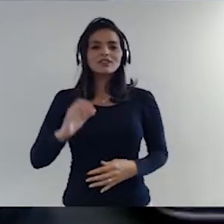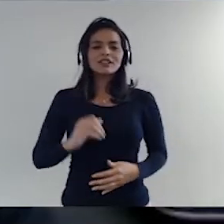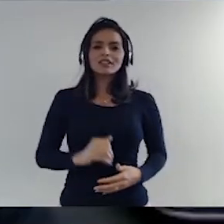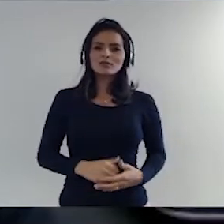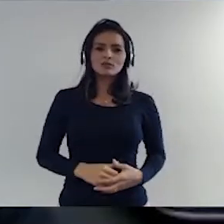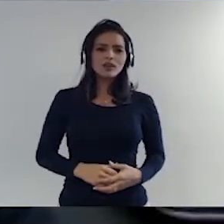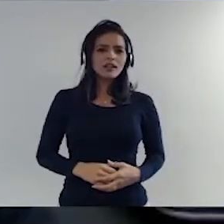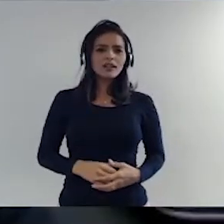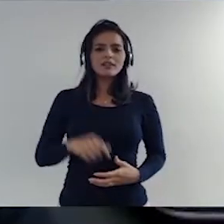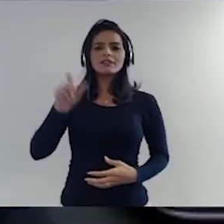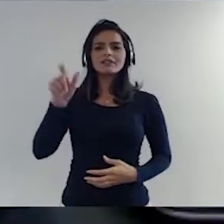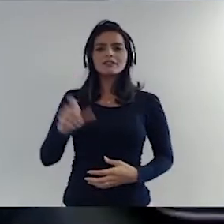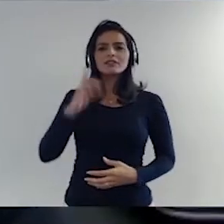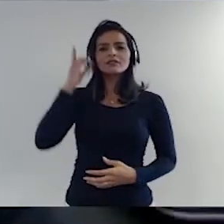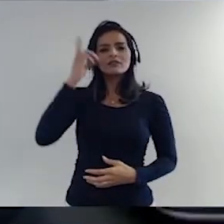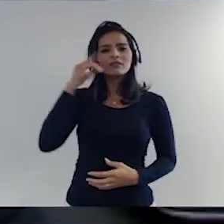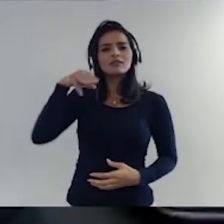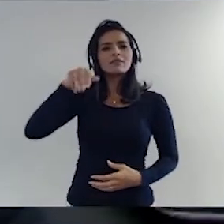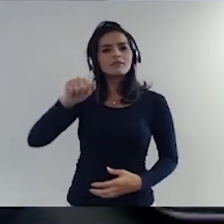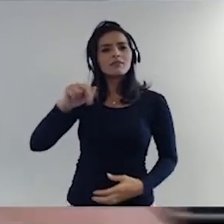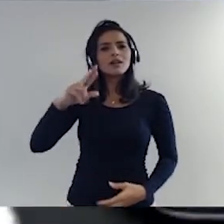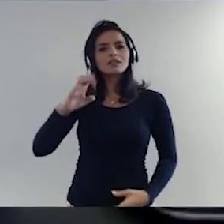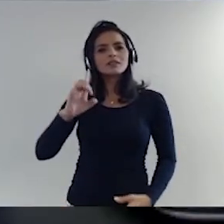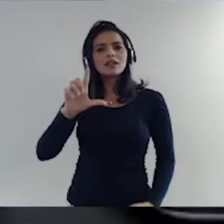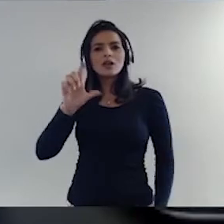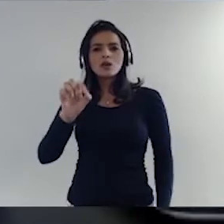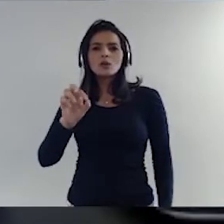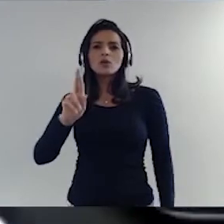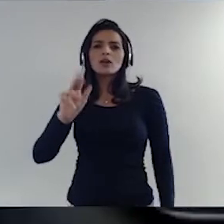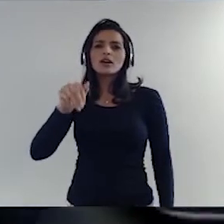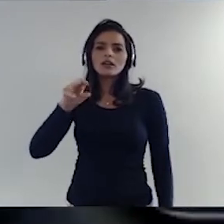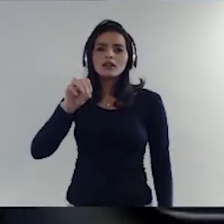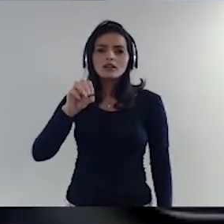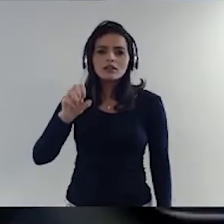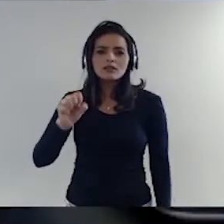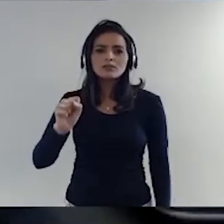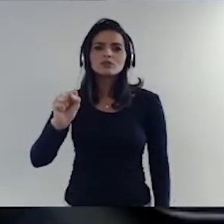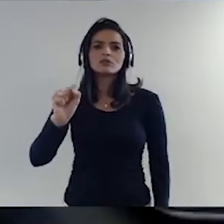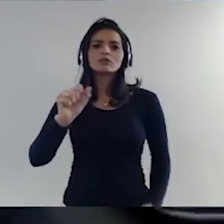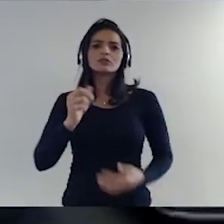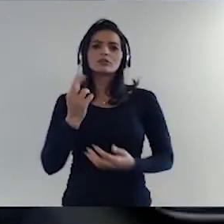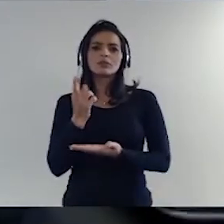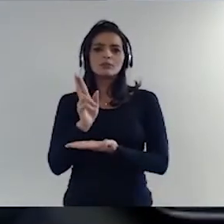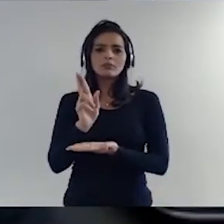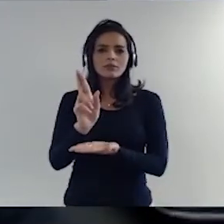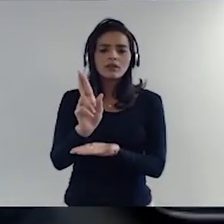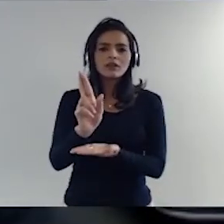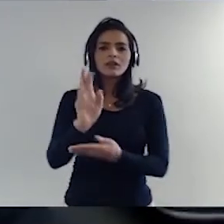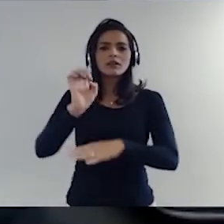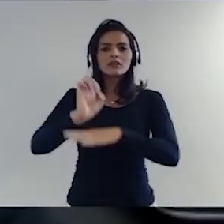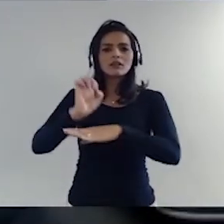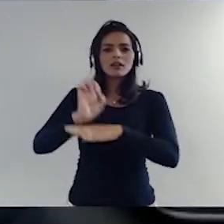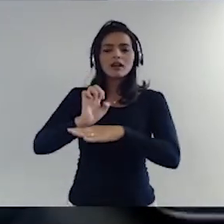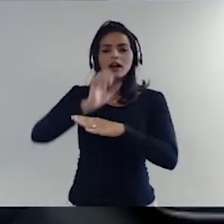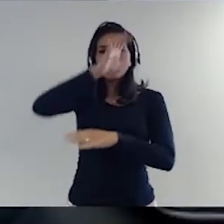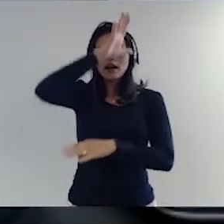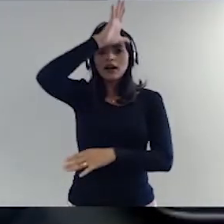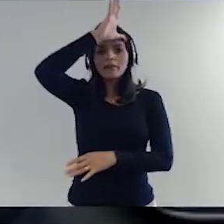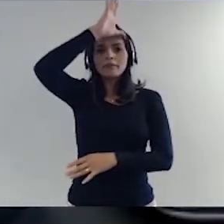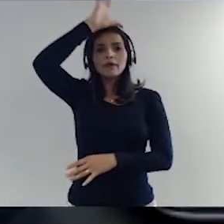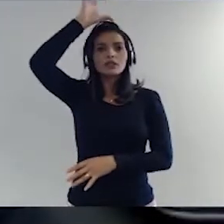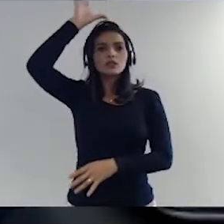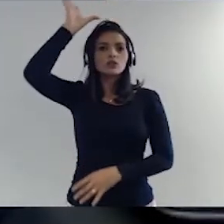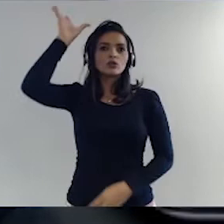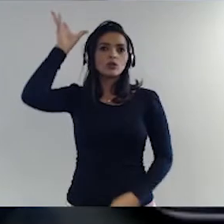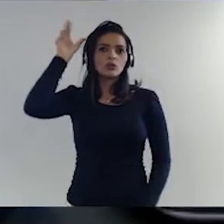o deputado federal Marcelo Ramos, representante deste valoroso estado, que é o estado do Amazonas.